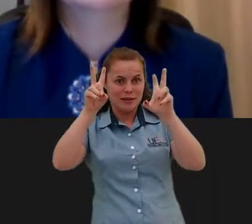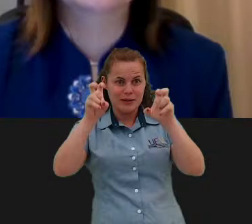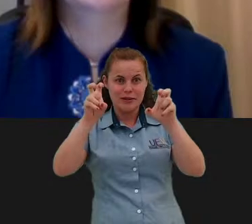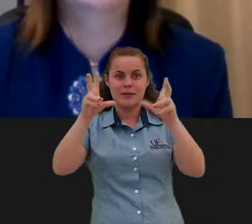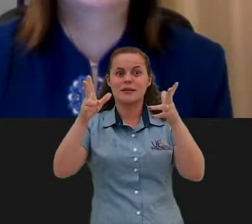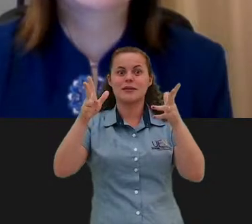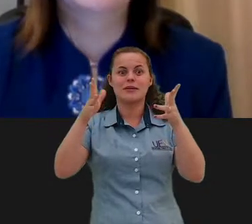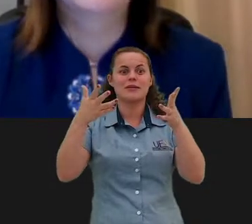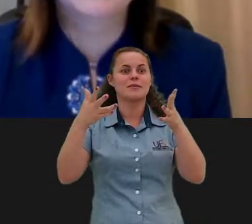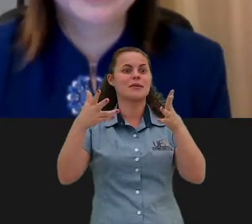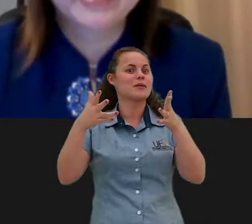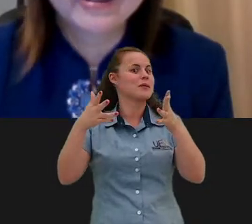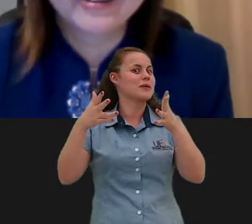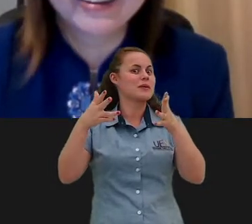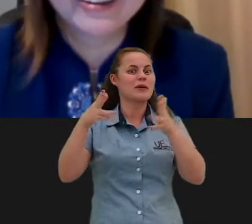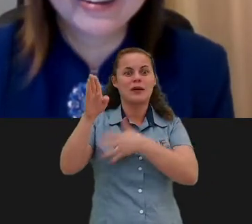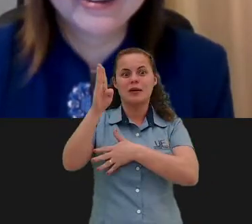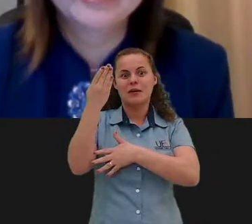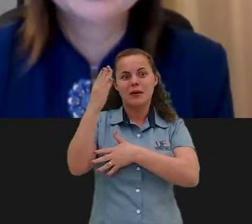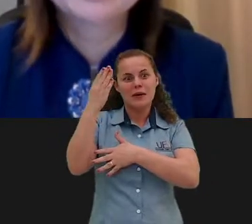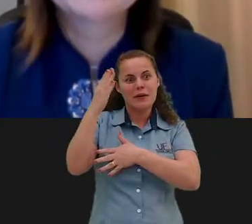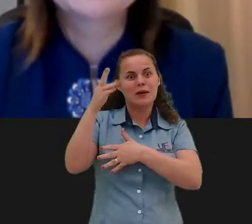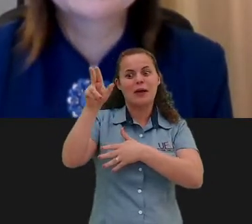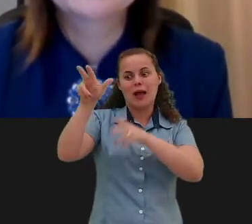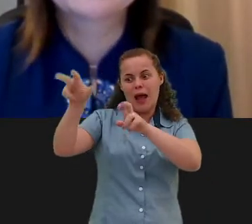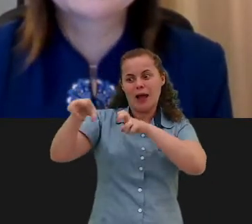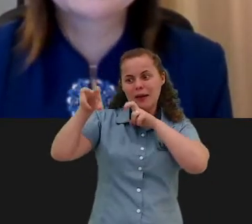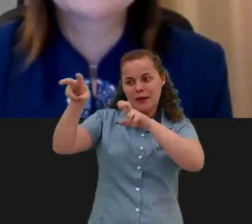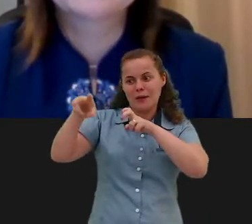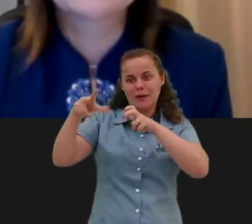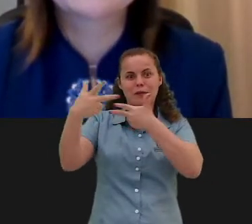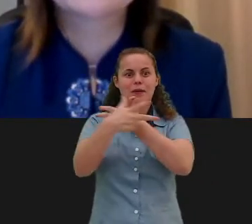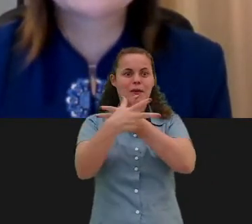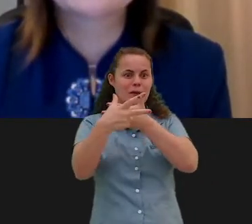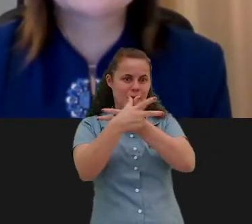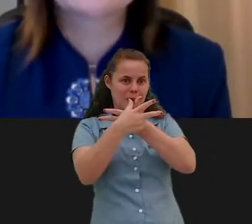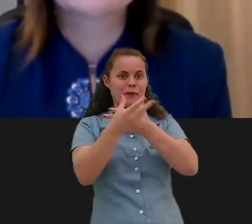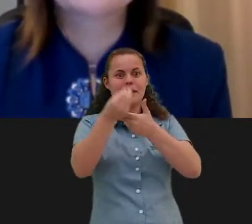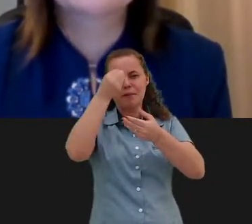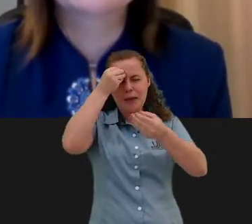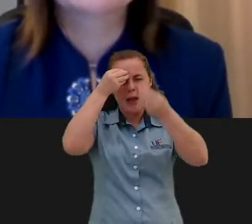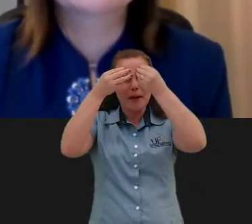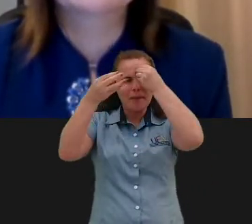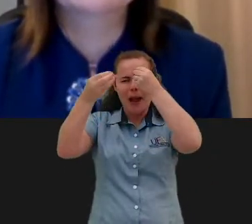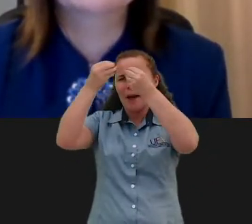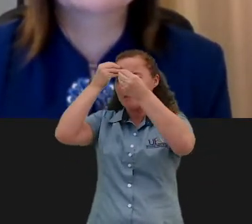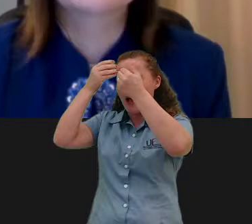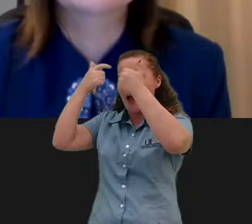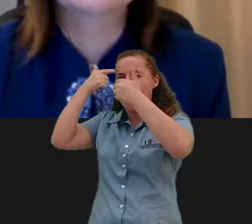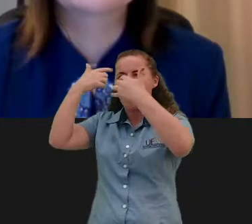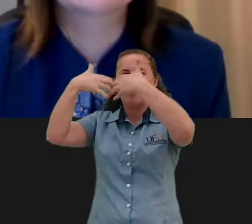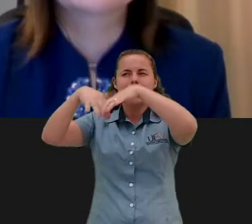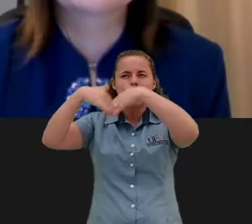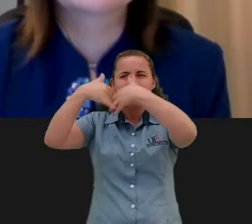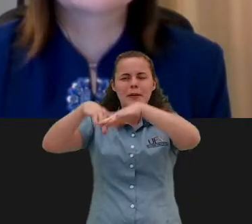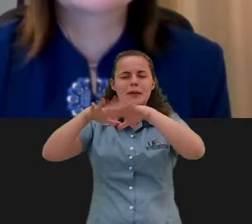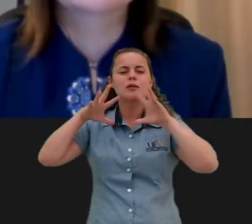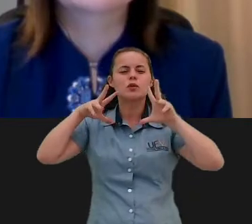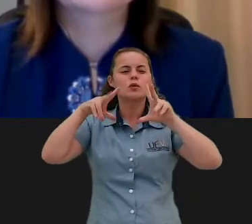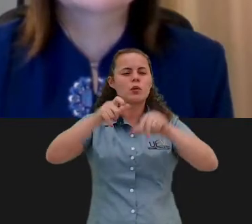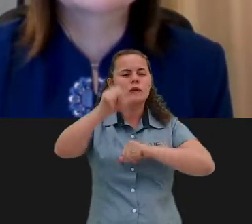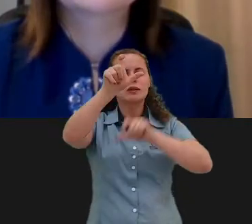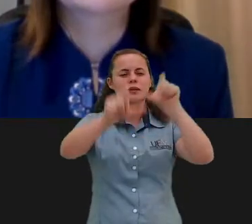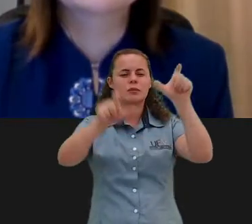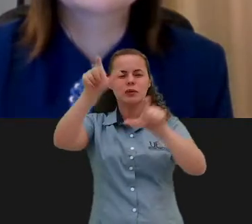pela UFV, porque assim, a senhora plantou muitas sementes nas nossas cabeças, de todo mundo que pensa, todo mundo que está